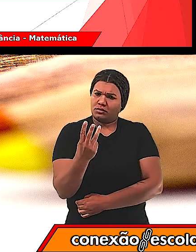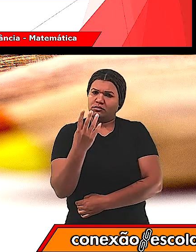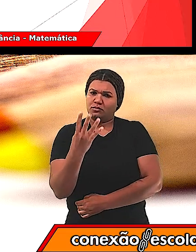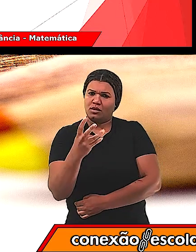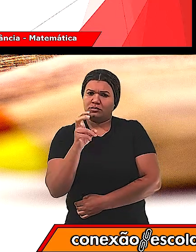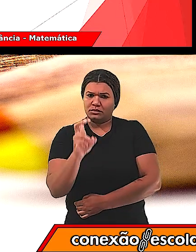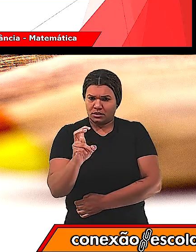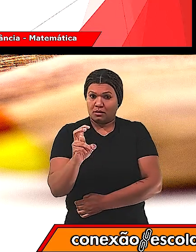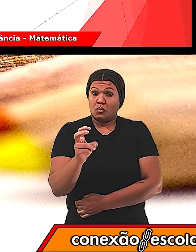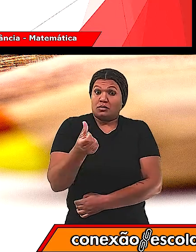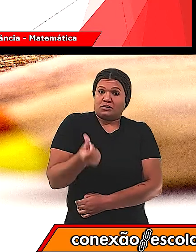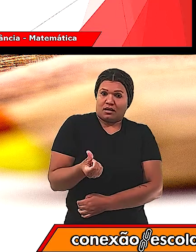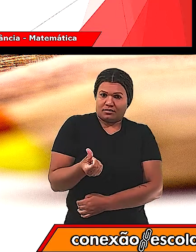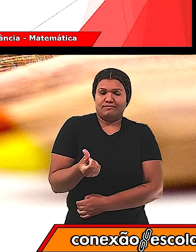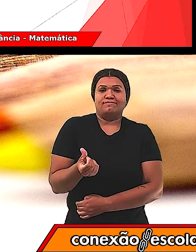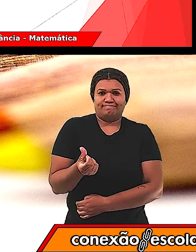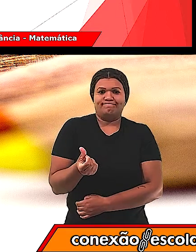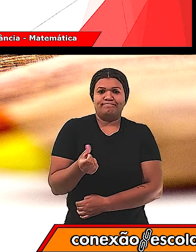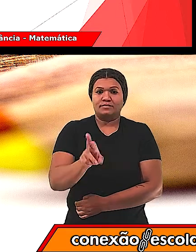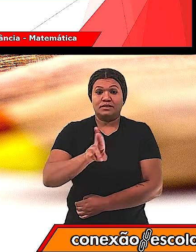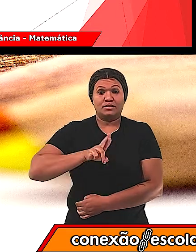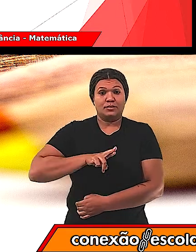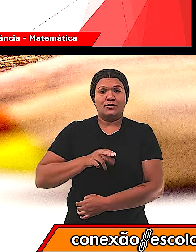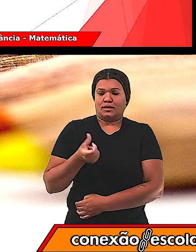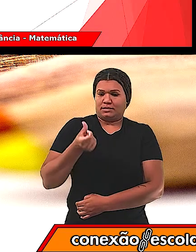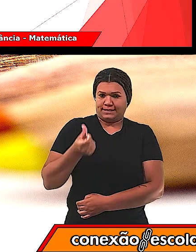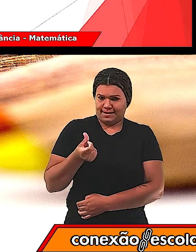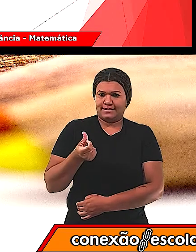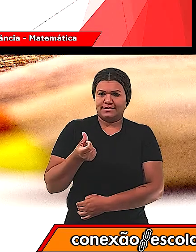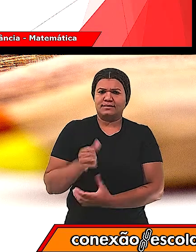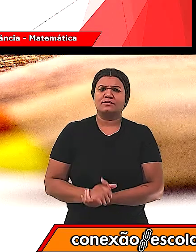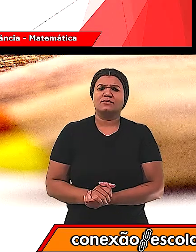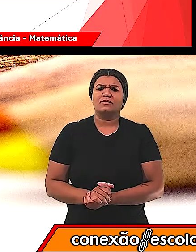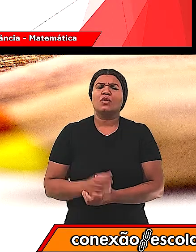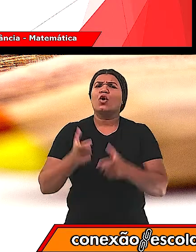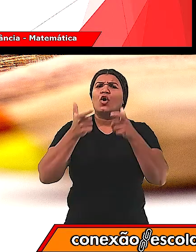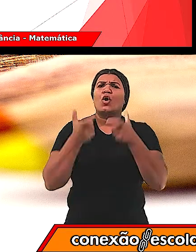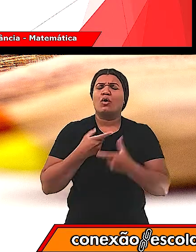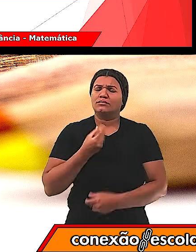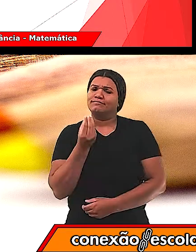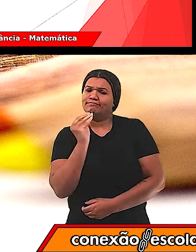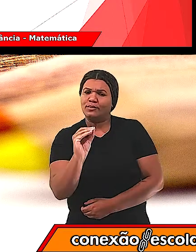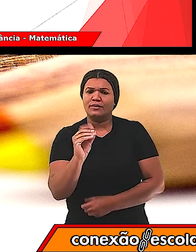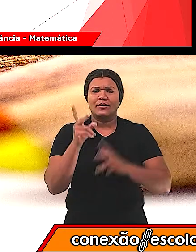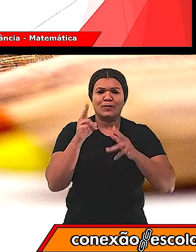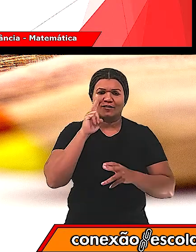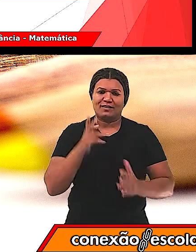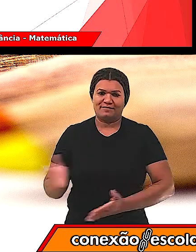4, 5, 6. Então, o resultado é 6. Onde que eu vou colocar o 6? Embaixo